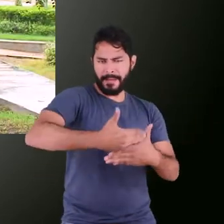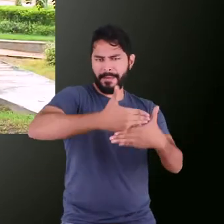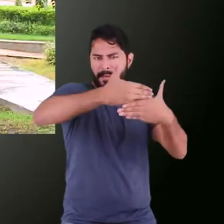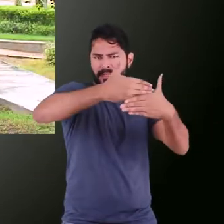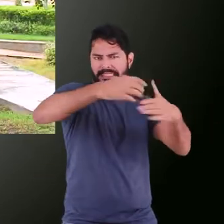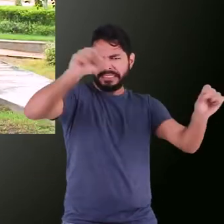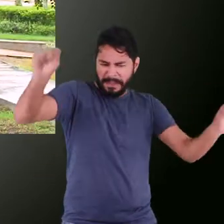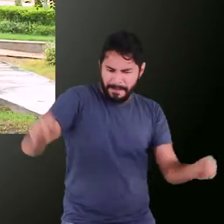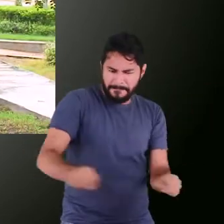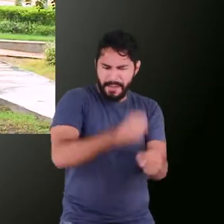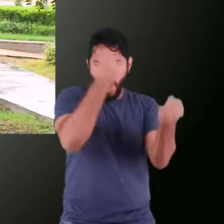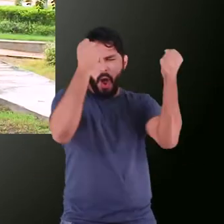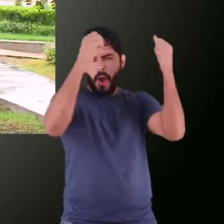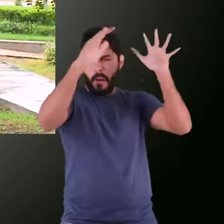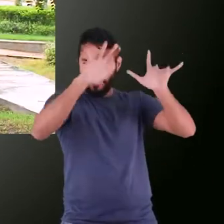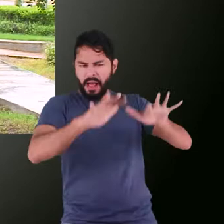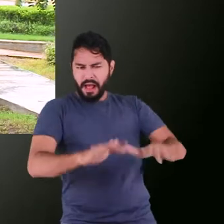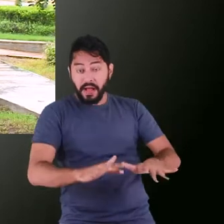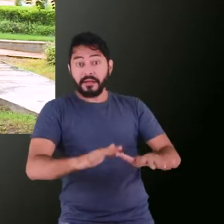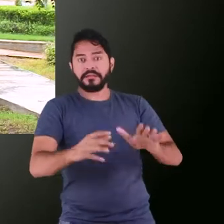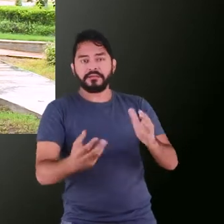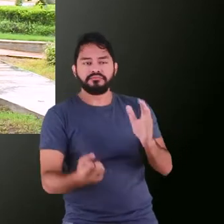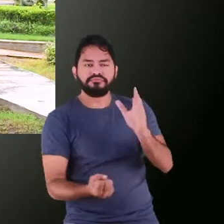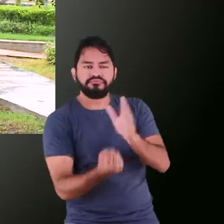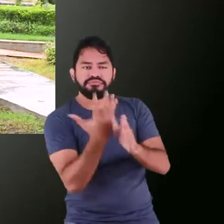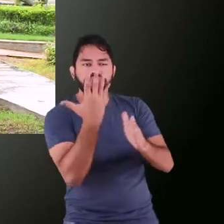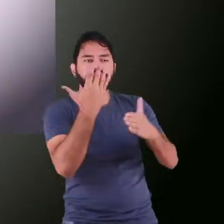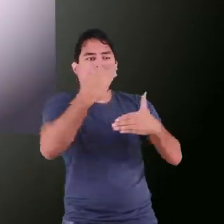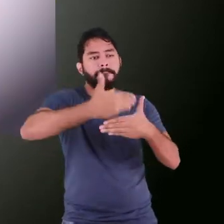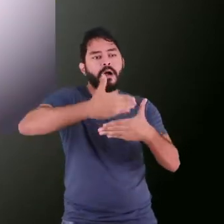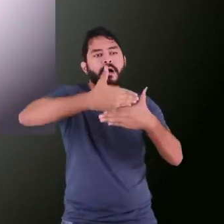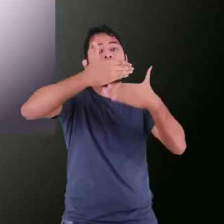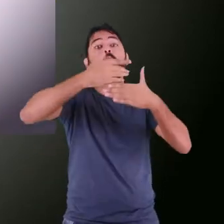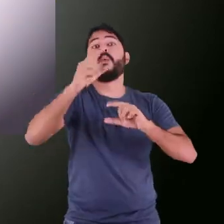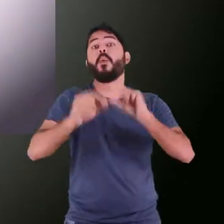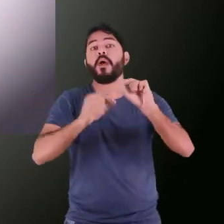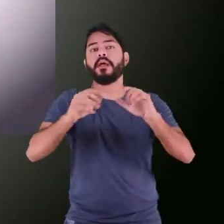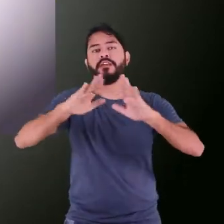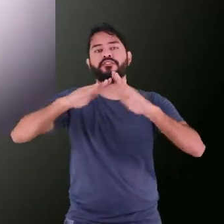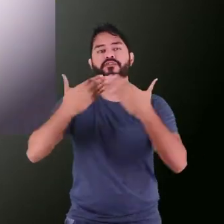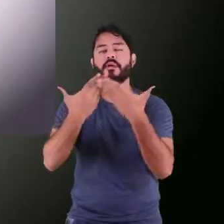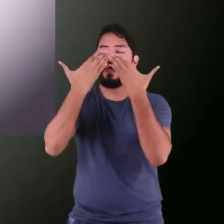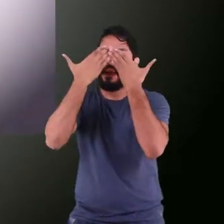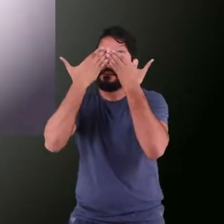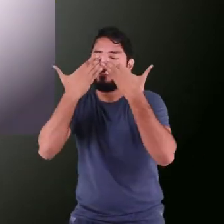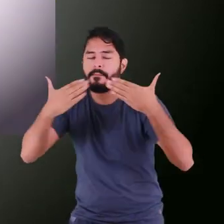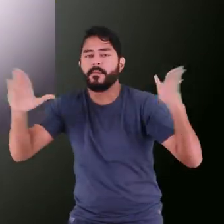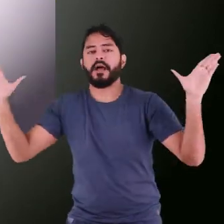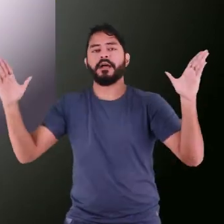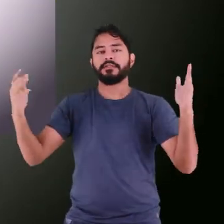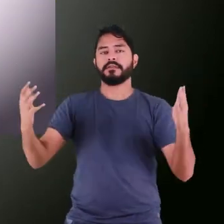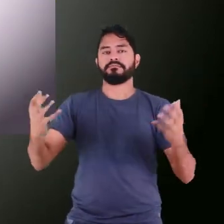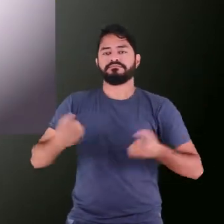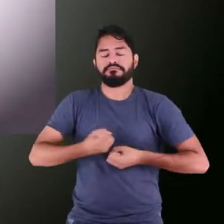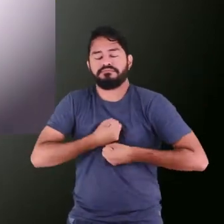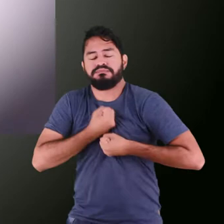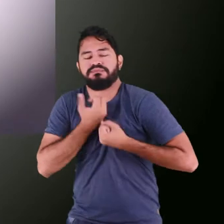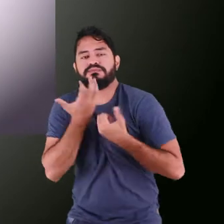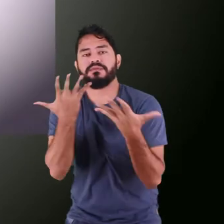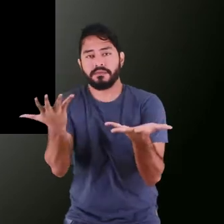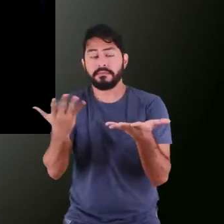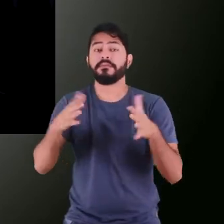os muros da escola e reconstruindo uma escola que é aberta para essa vazão que as